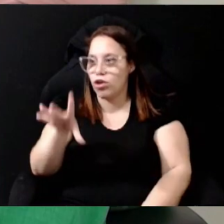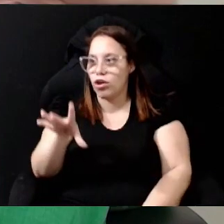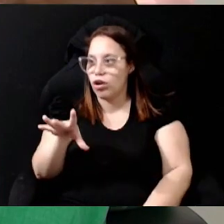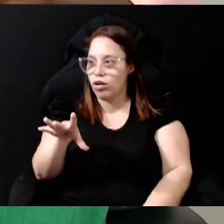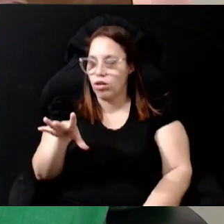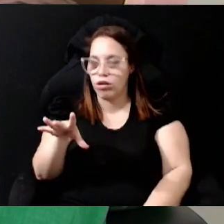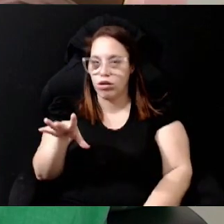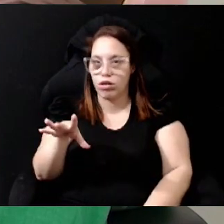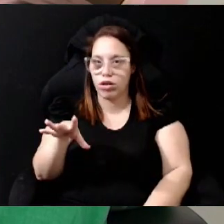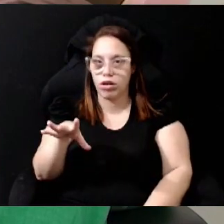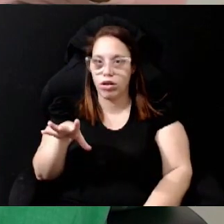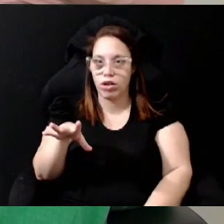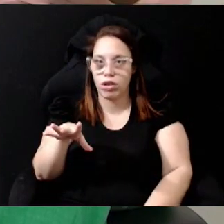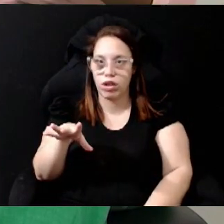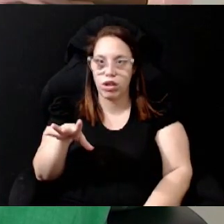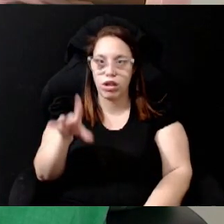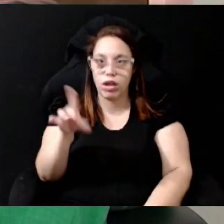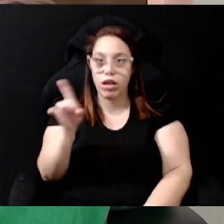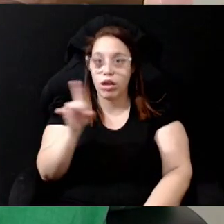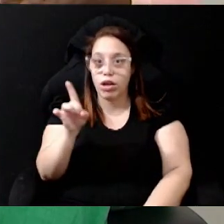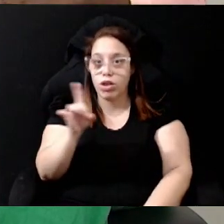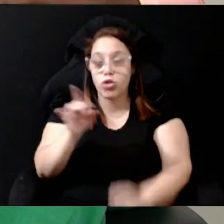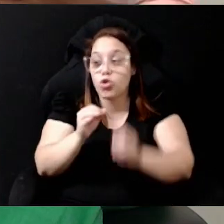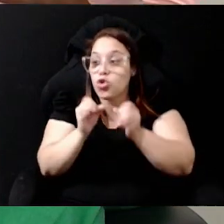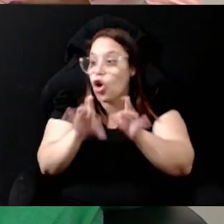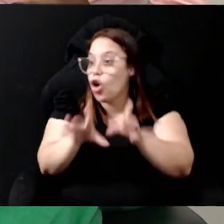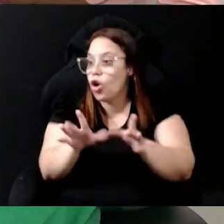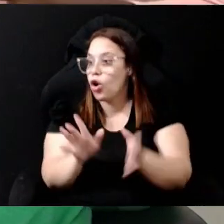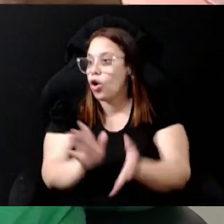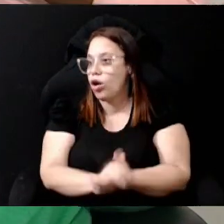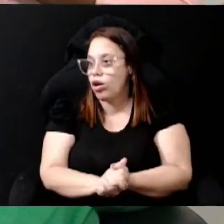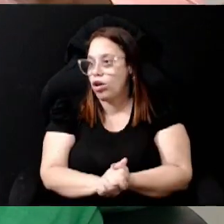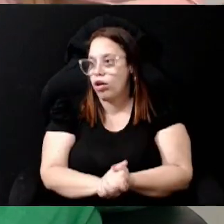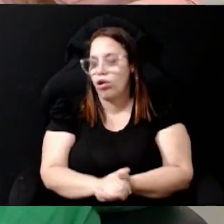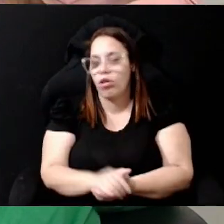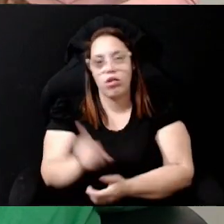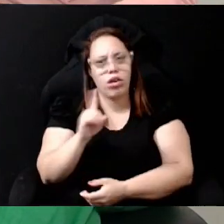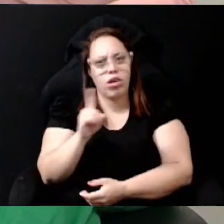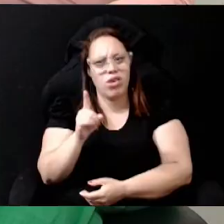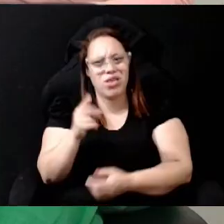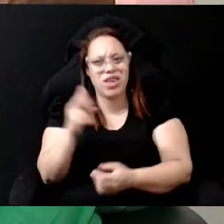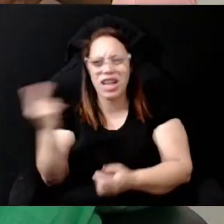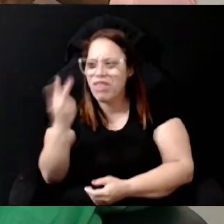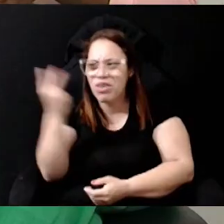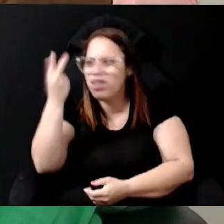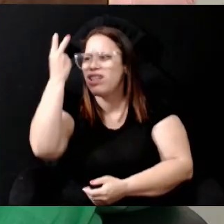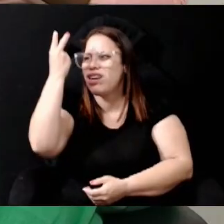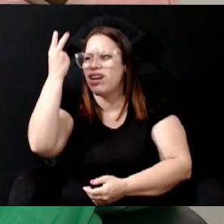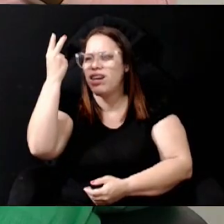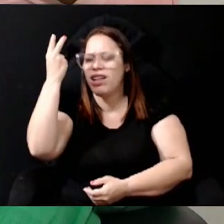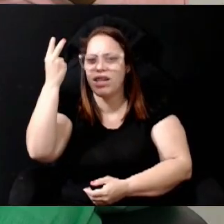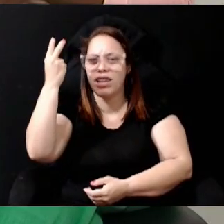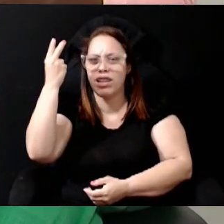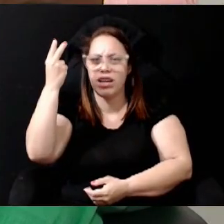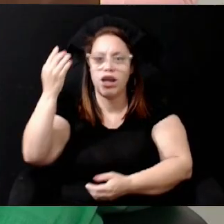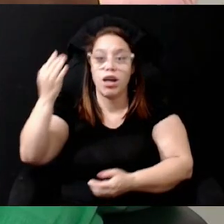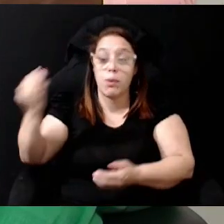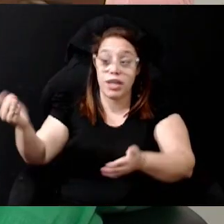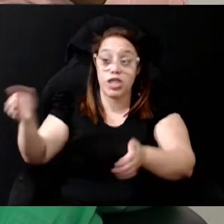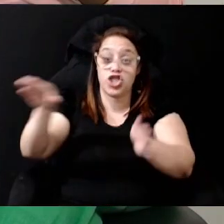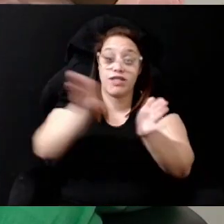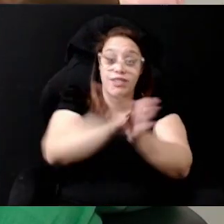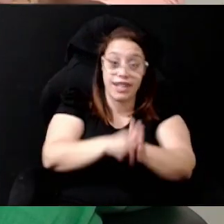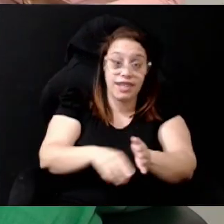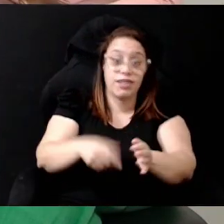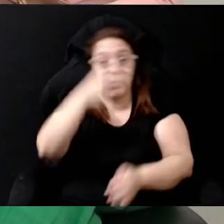ia trabalhar, né? Obrigatoriamente. Entender como funcionava, isso, mas só isso, né? Só isso. Então, acho que esse movimento é de valorizar. Olha, para